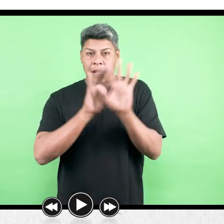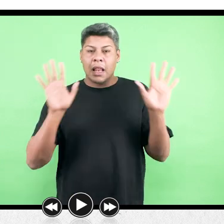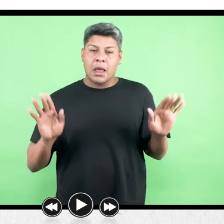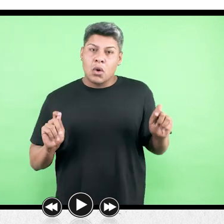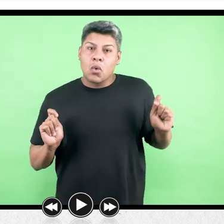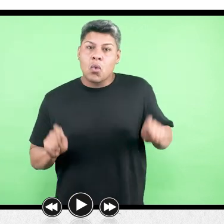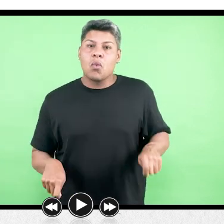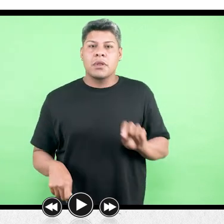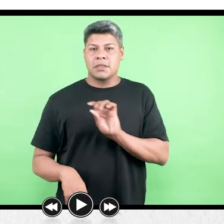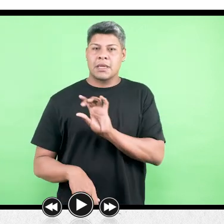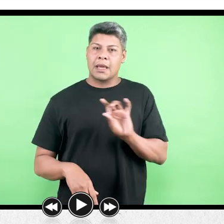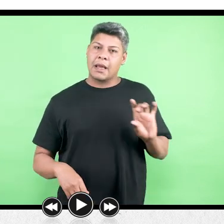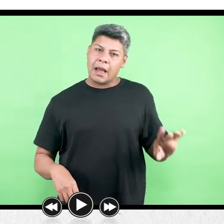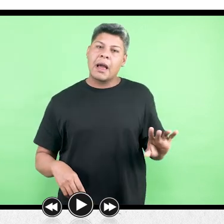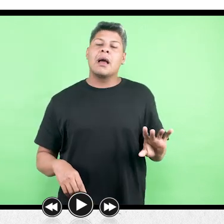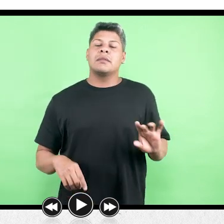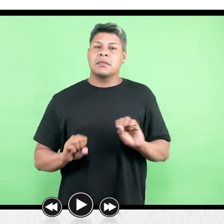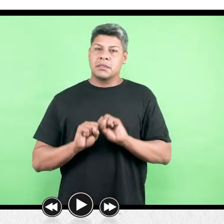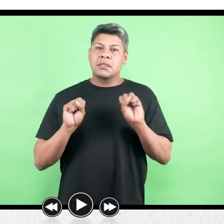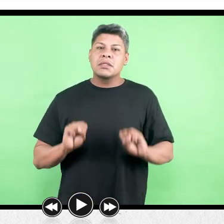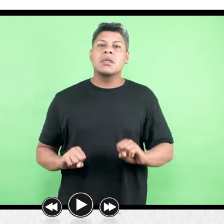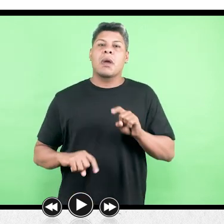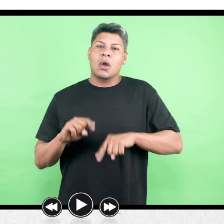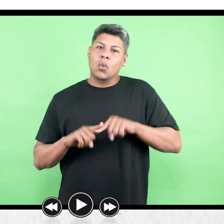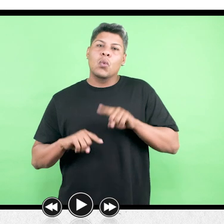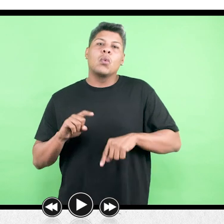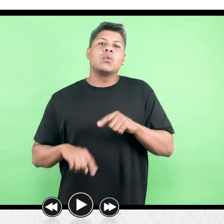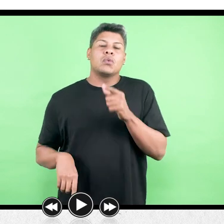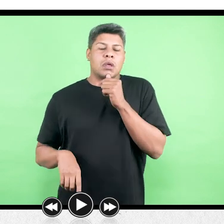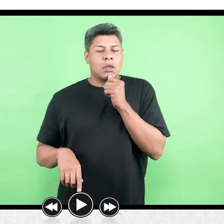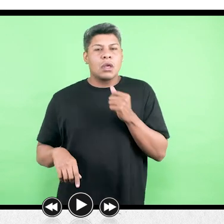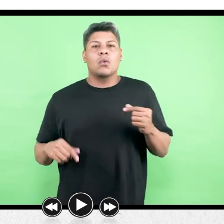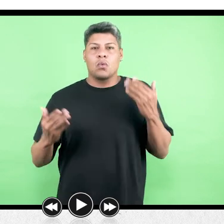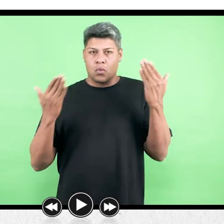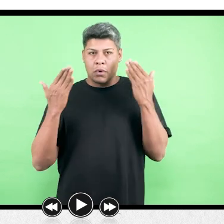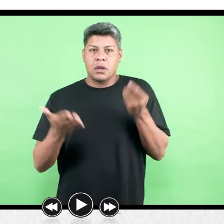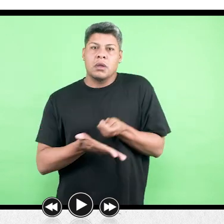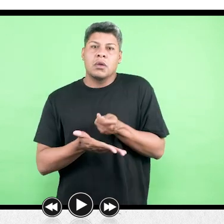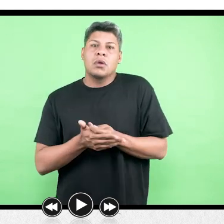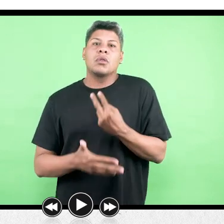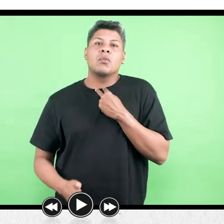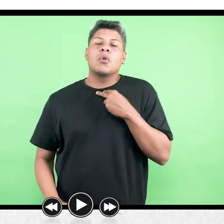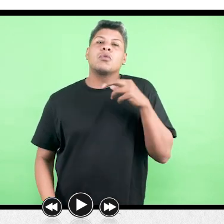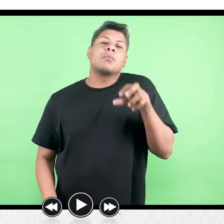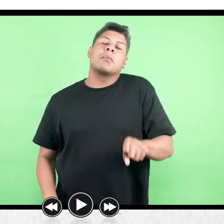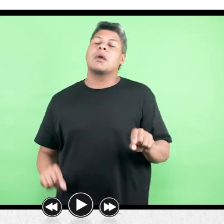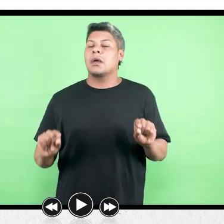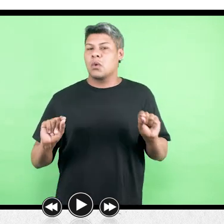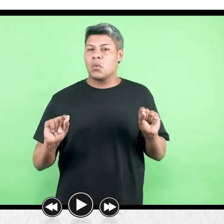competência de cada ente do Sistema Nacional de Recursos Hídricos em relação à cobrança. Então, a gente não pode levantar